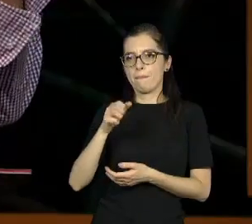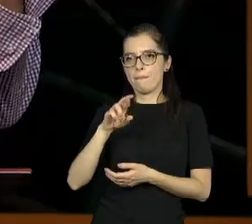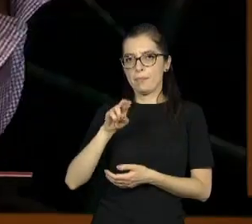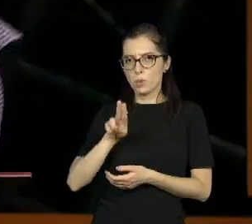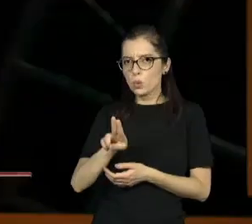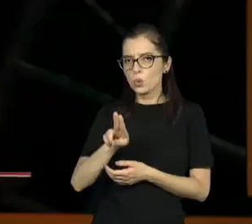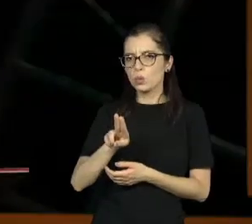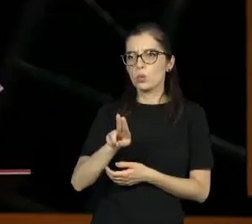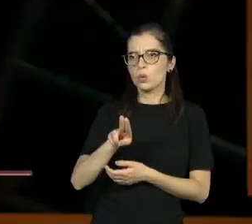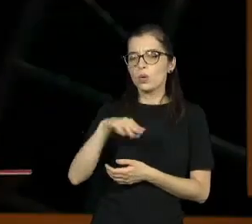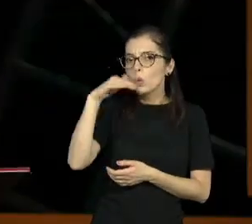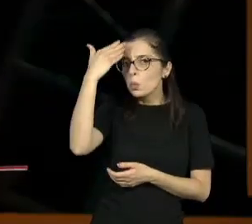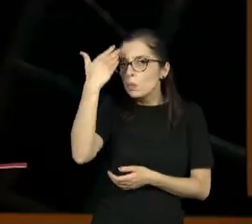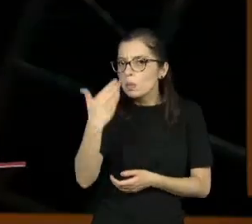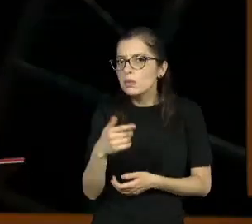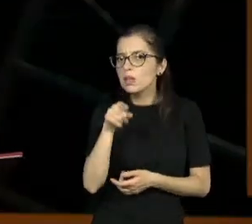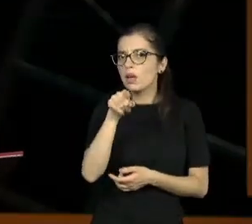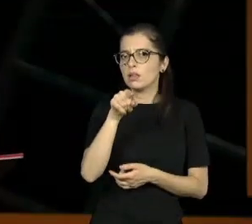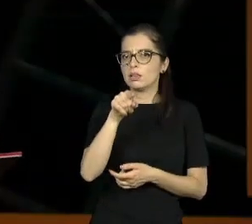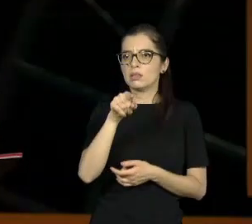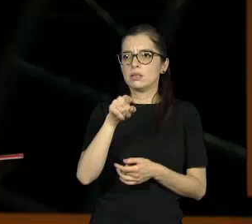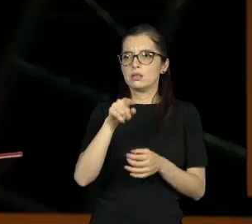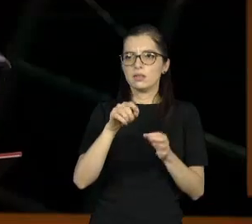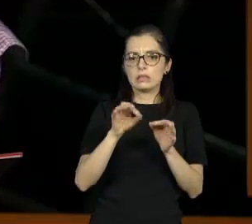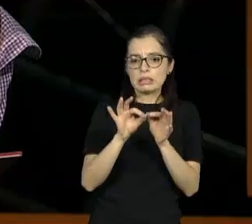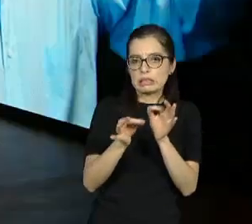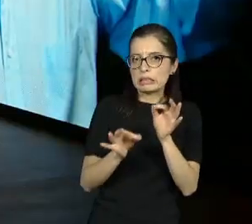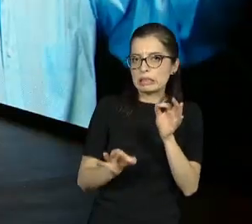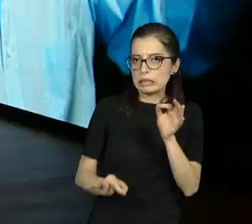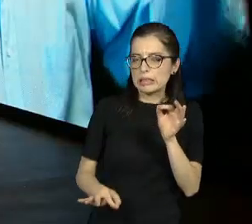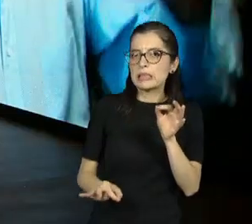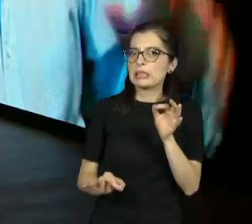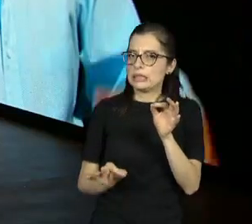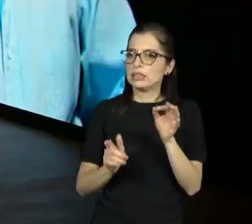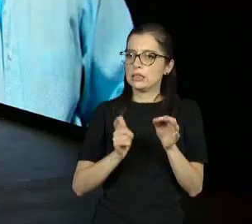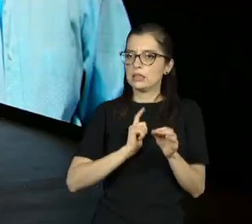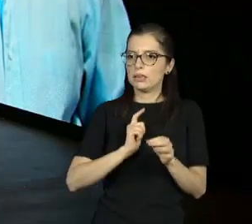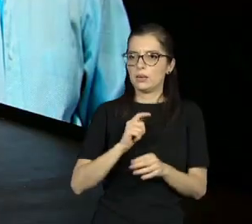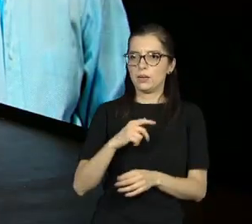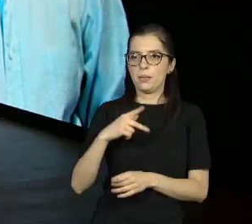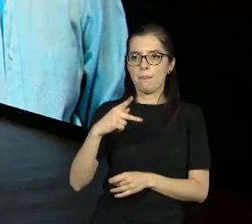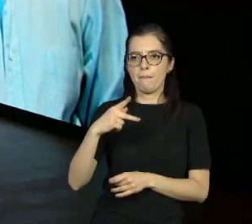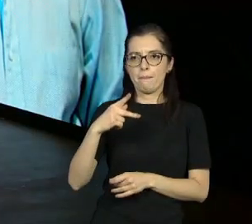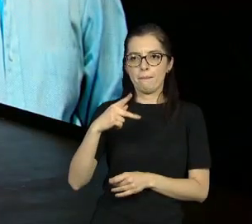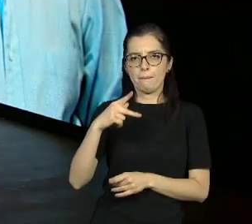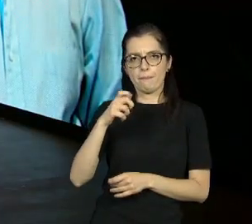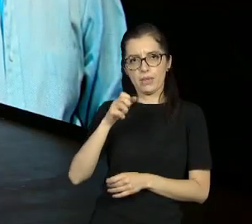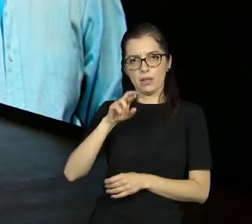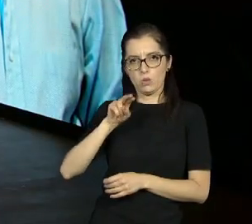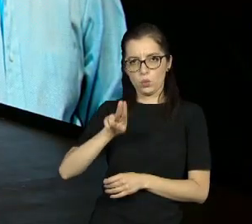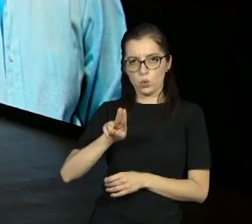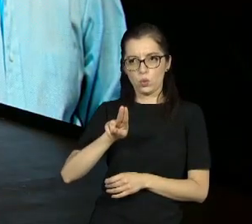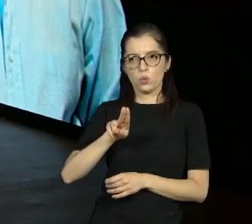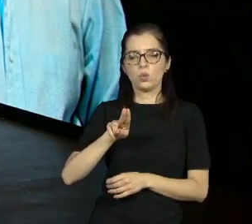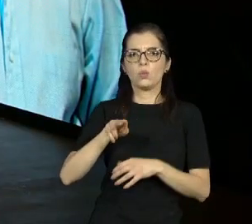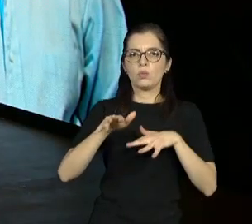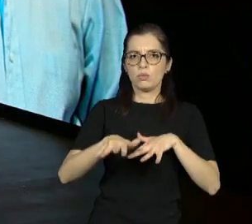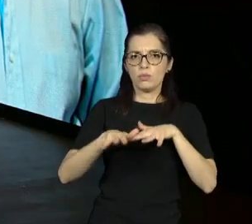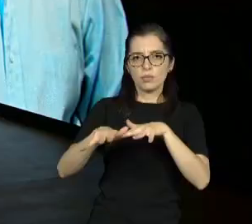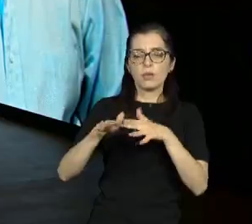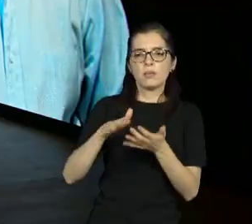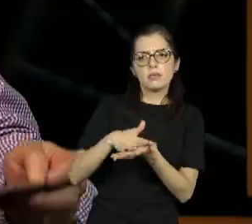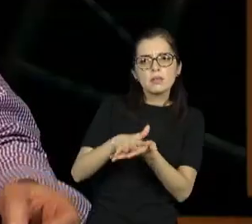o tema era, eu vou ler aqui porque o tema é comprido, né? O Peruche abre alas, abre livros, abre mentes e faz